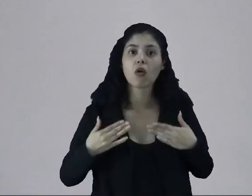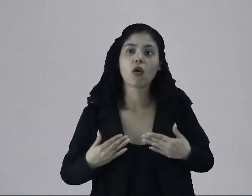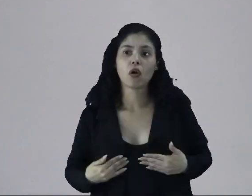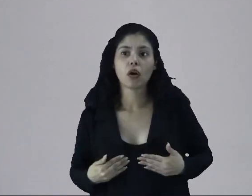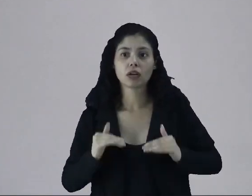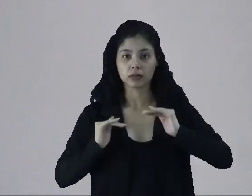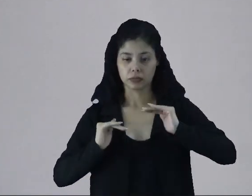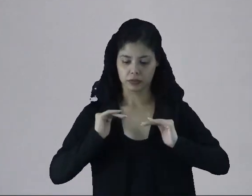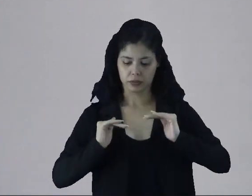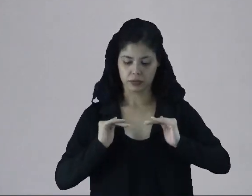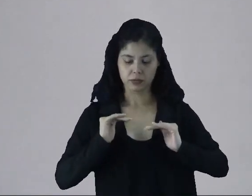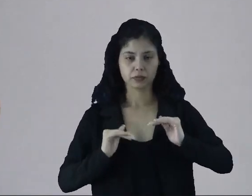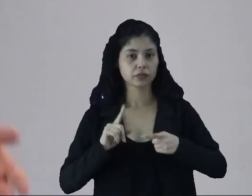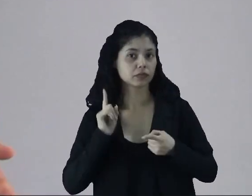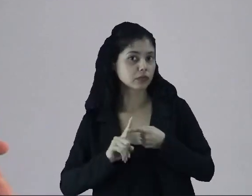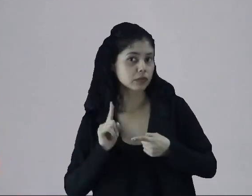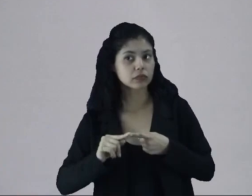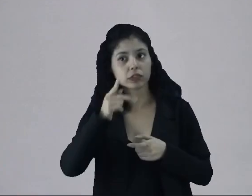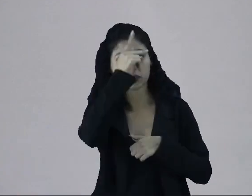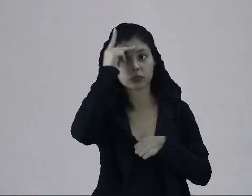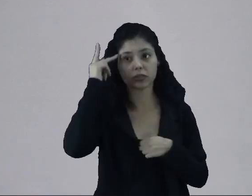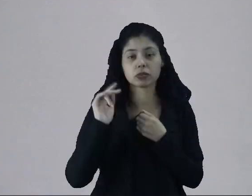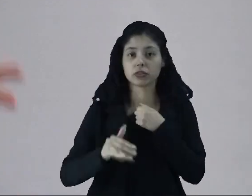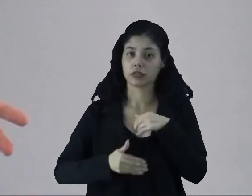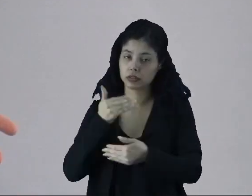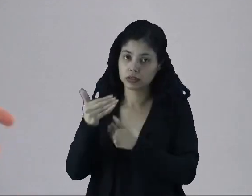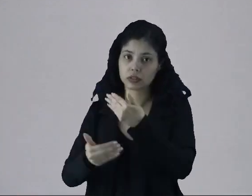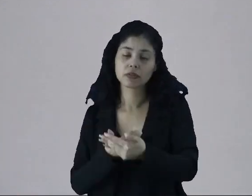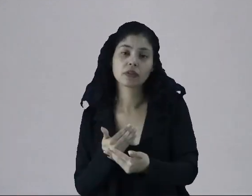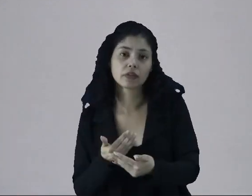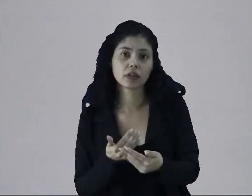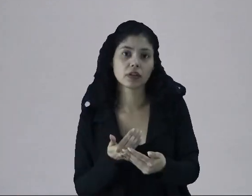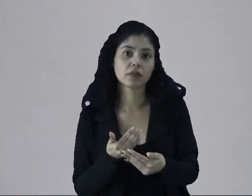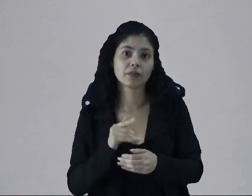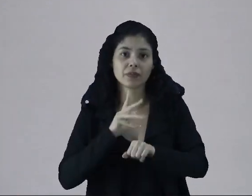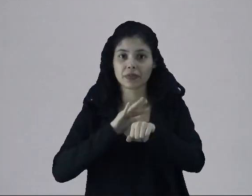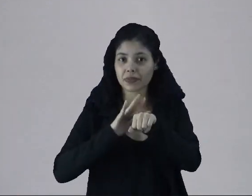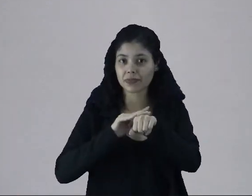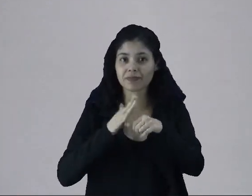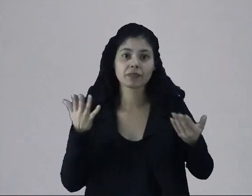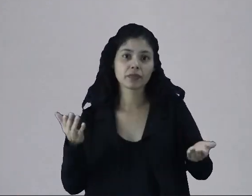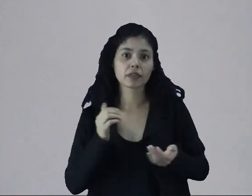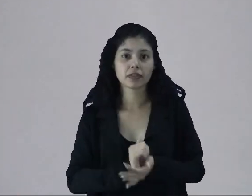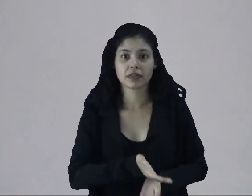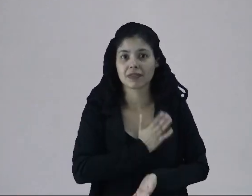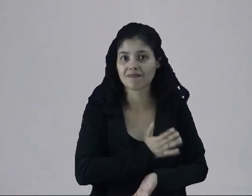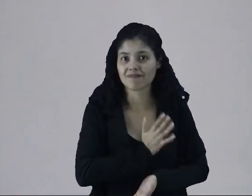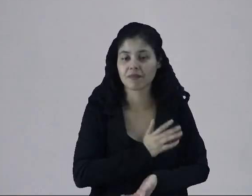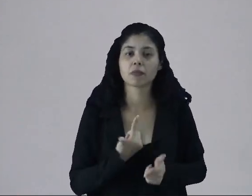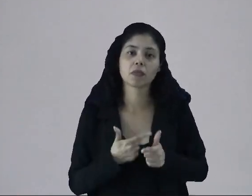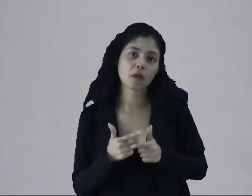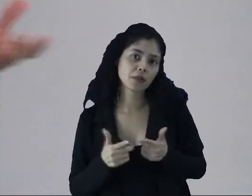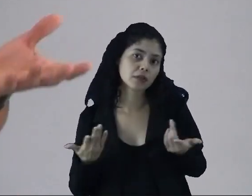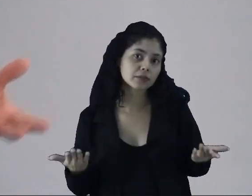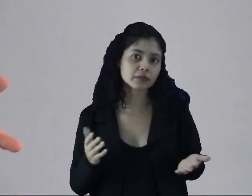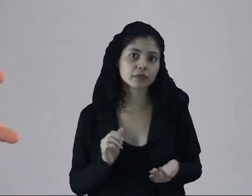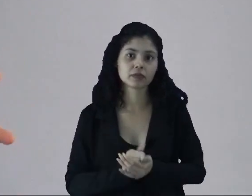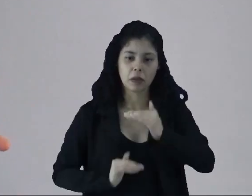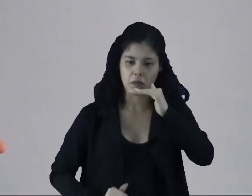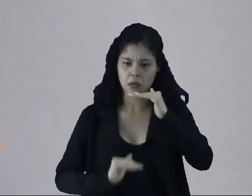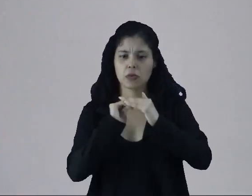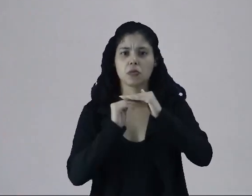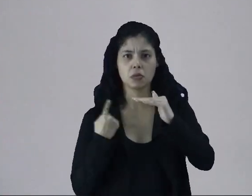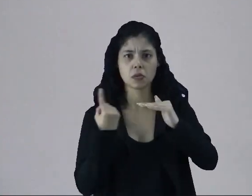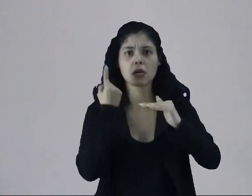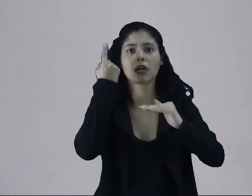em equilíbrio. Então, por que as pessoas desenvolvem, por exemplo, doenças cardiopatias, como a pressão alta,